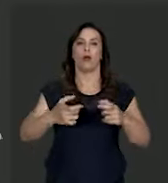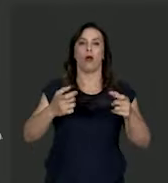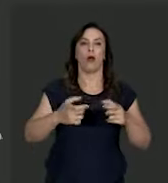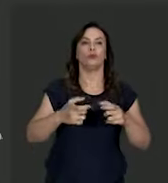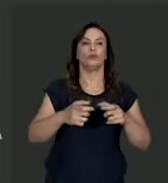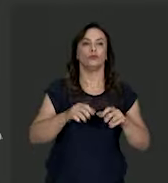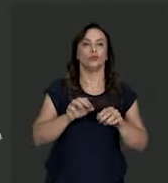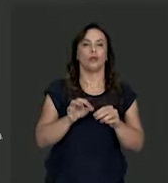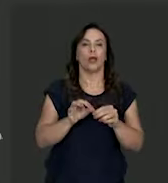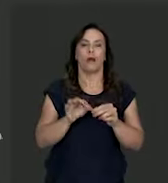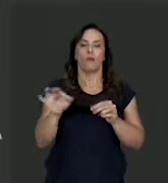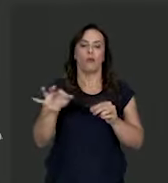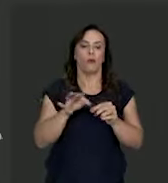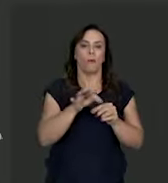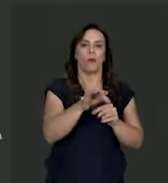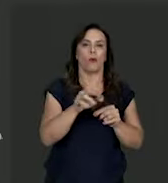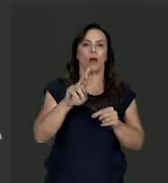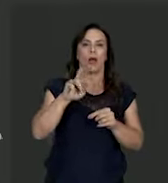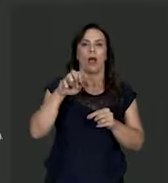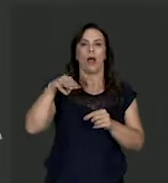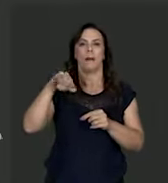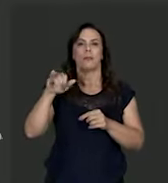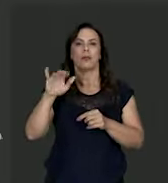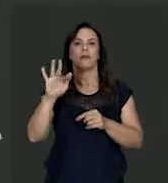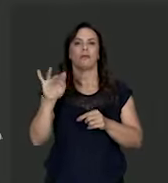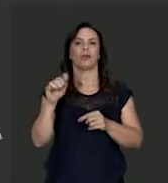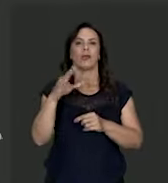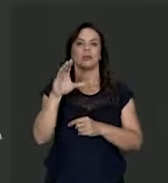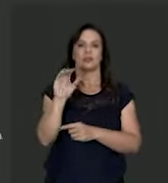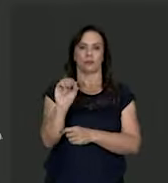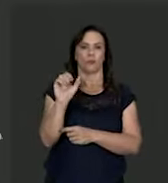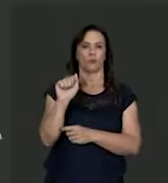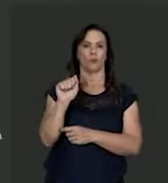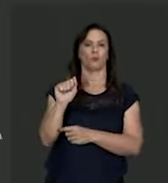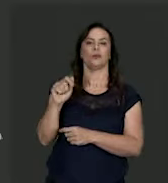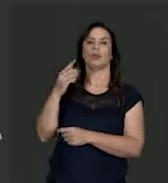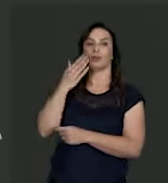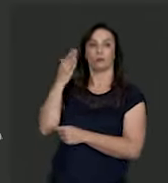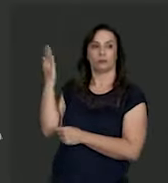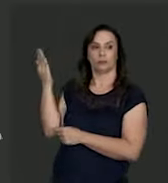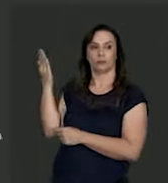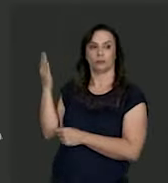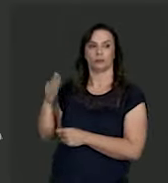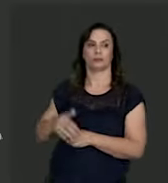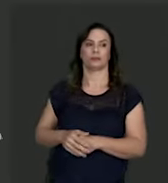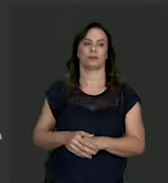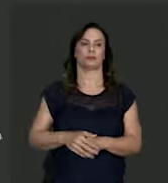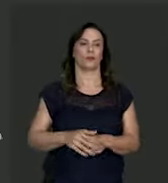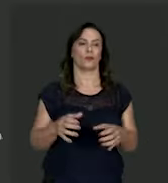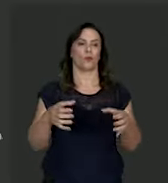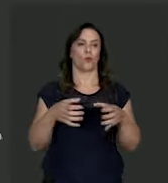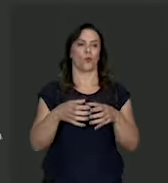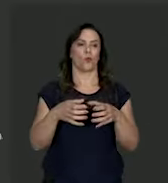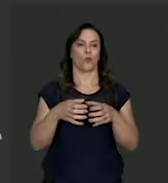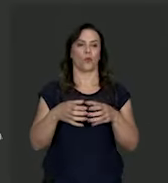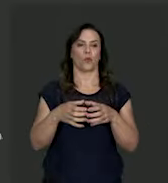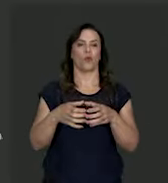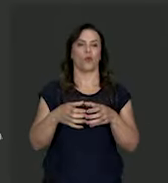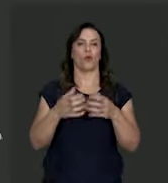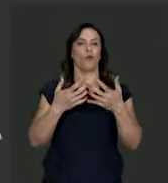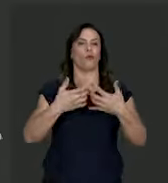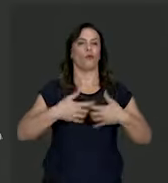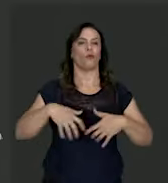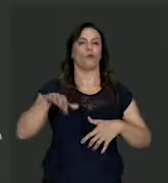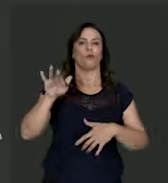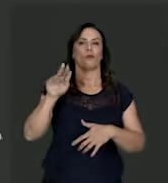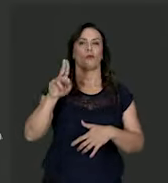que é a ramificação, butanal, que é o grupo funcional. A acetona também é a mesma